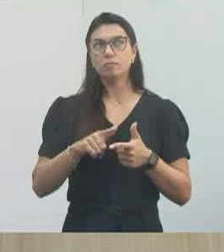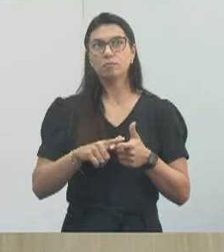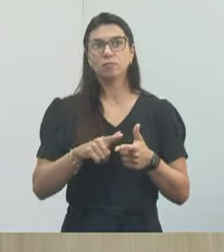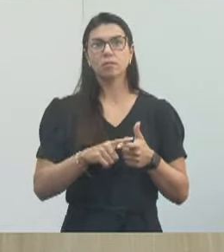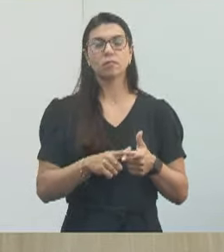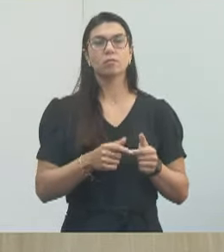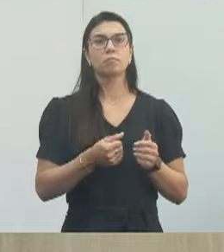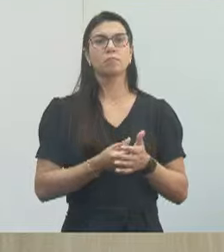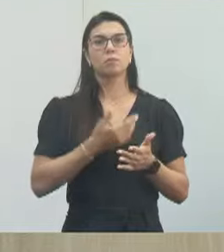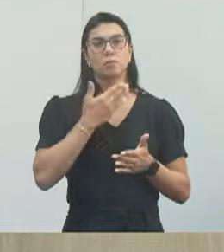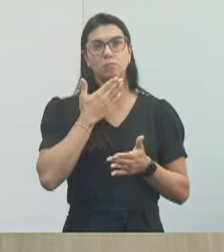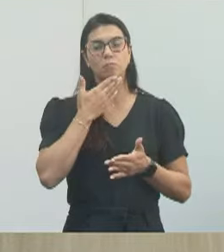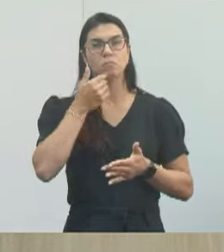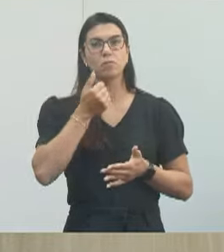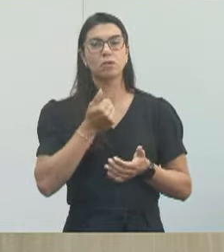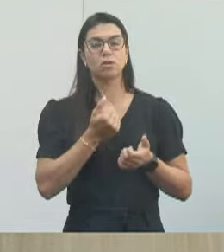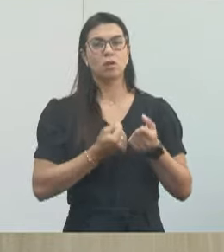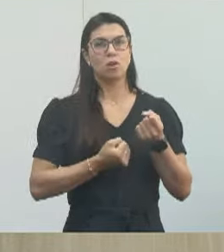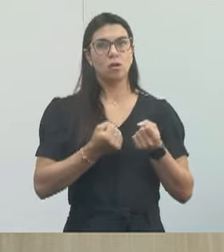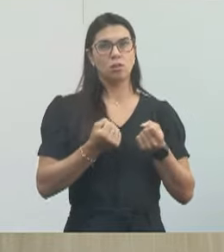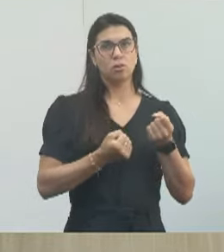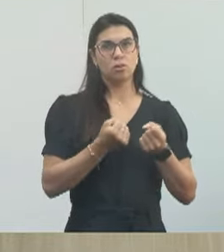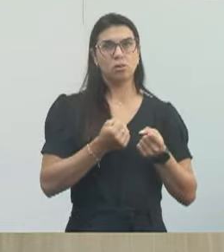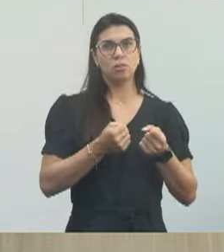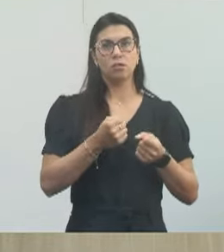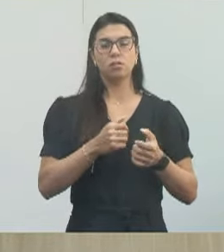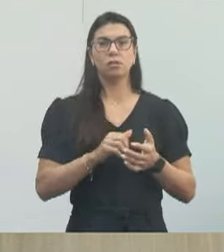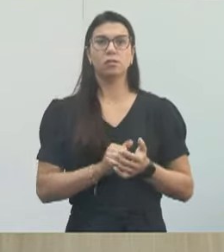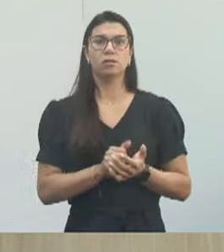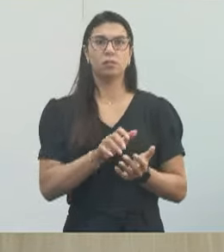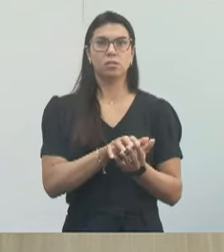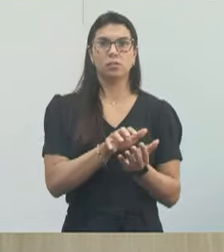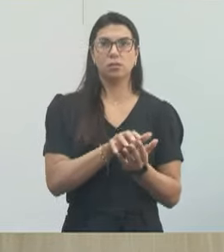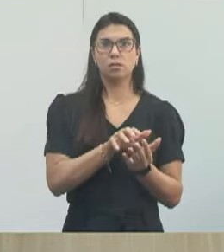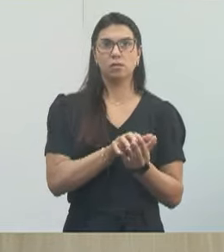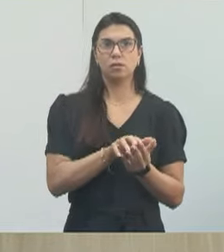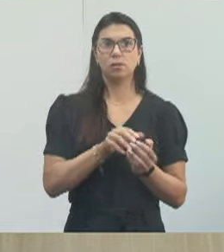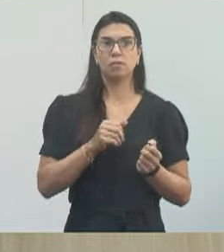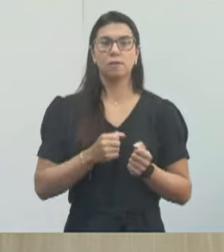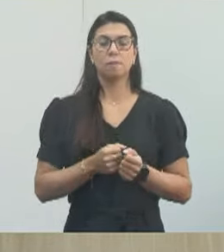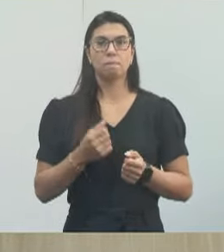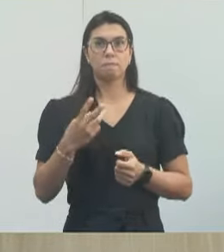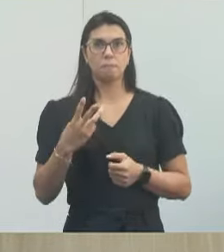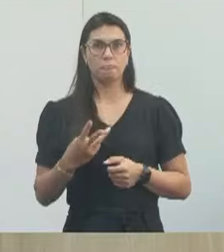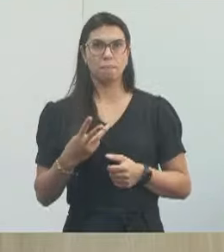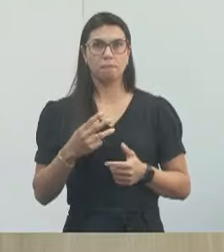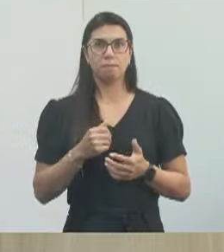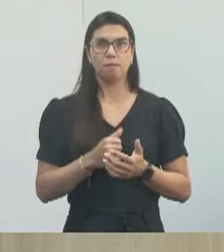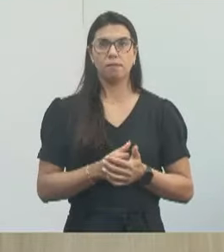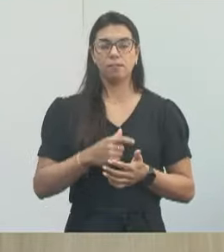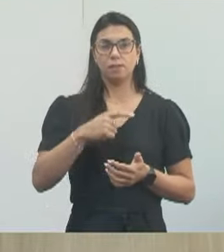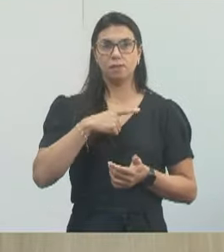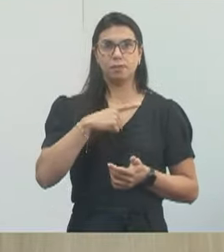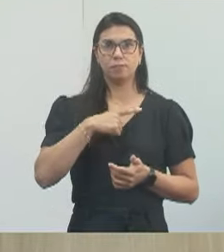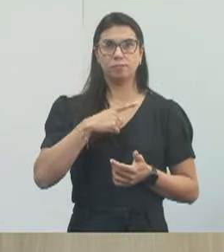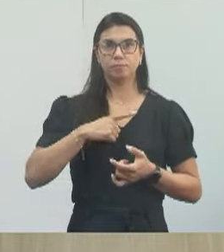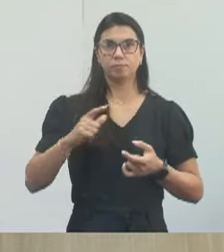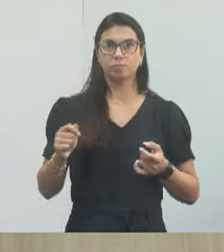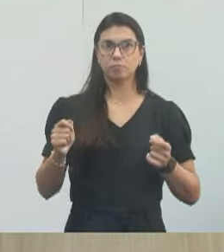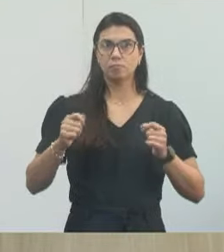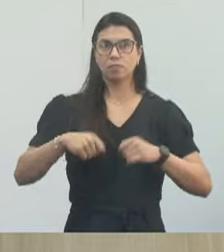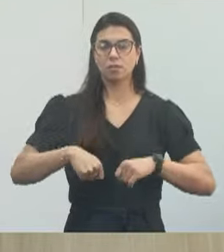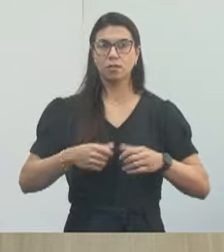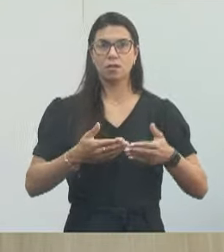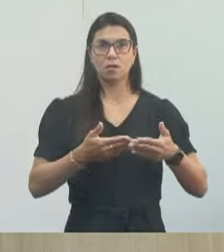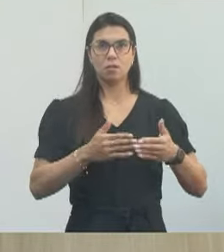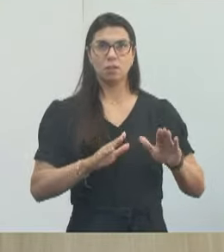condições de trânsito da aven gú Vargas em jacar TR existe a possibilidade de